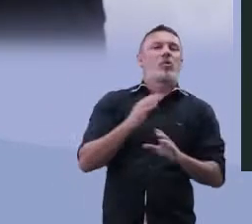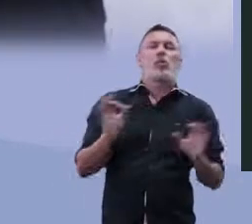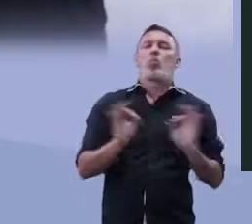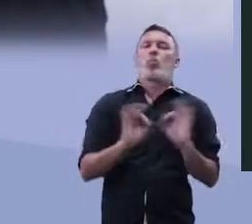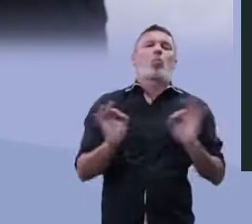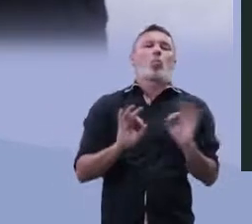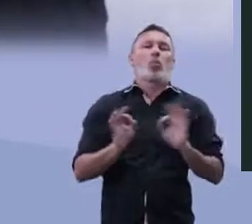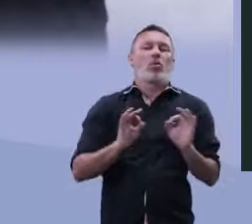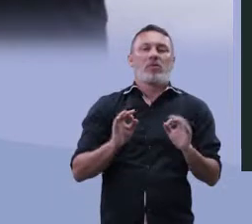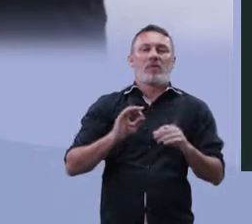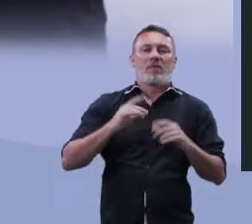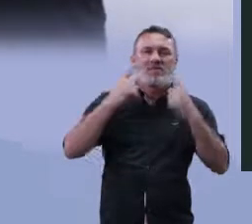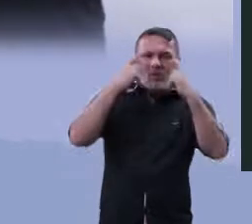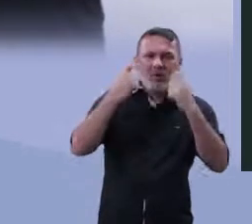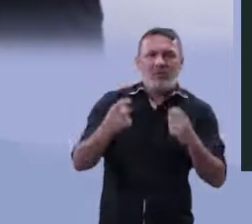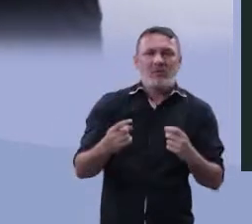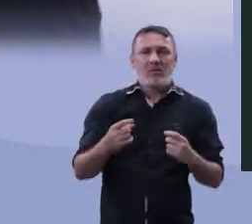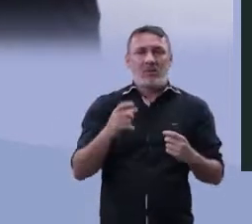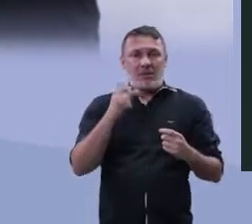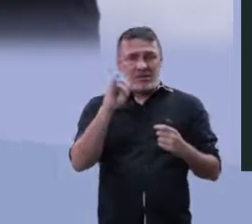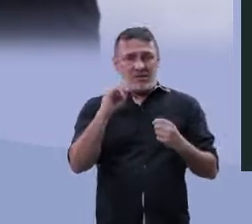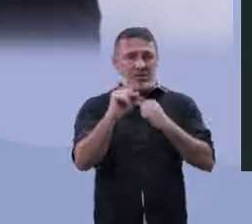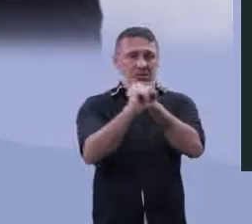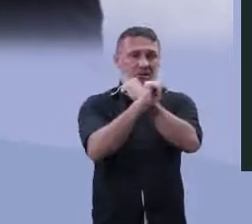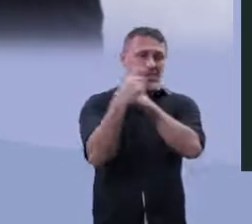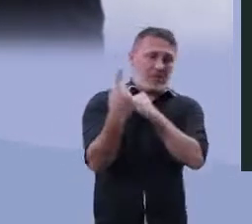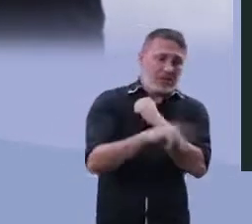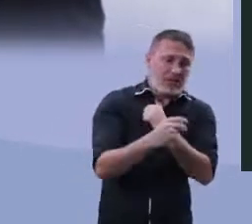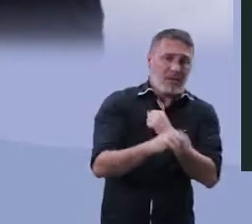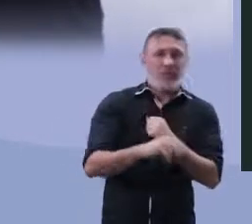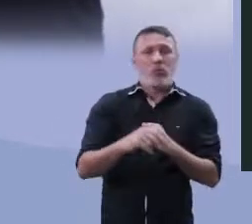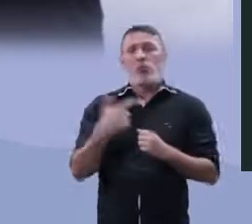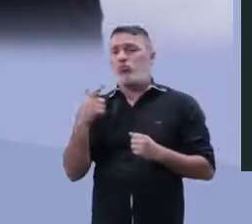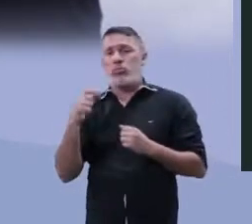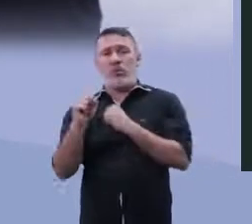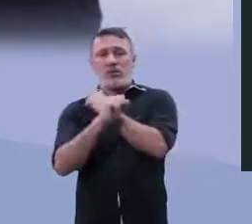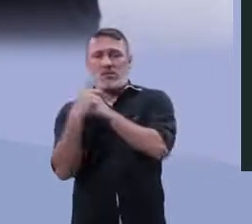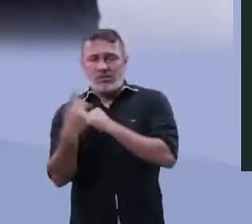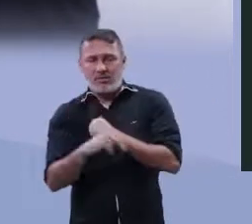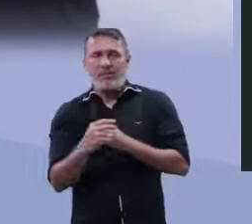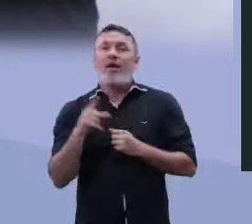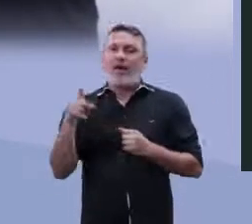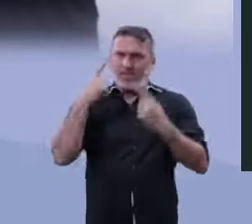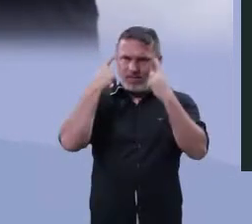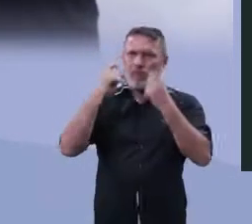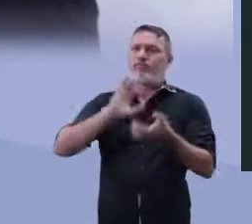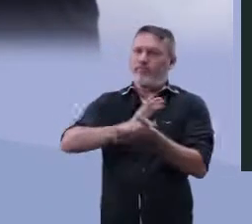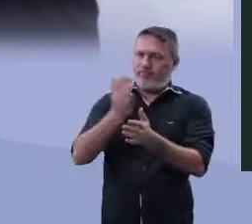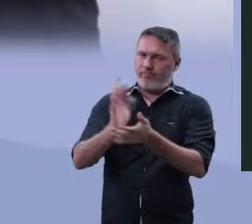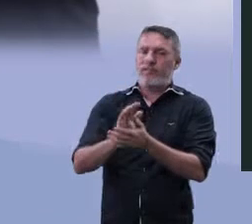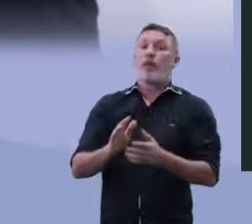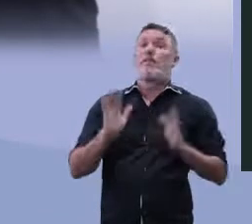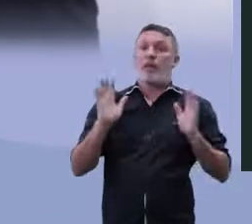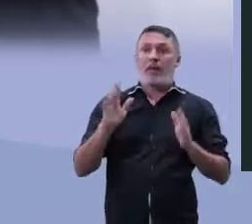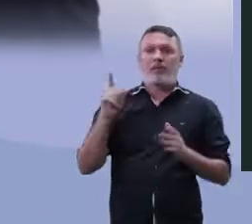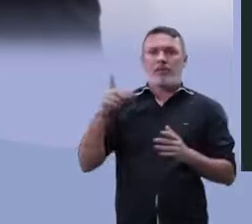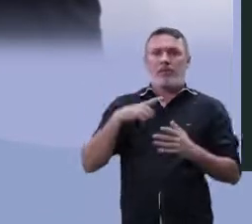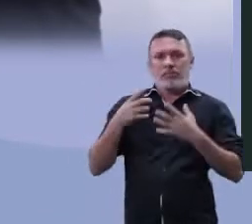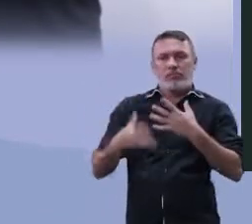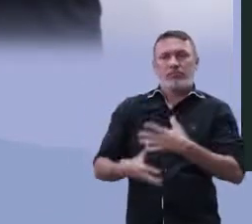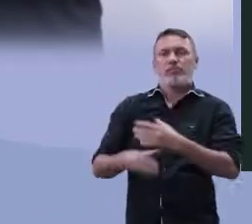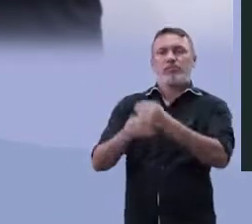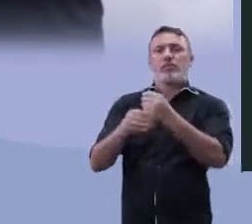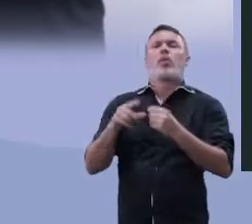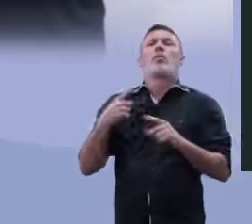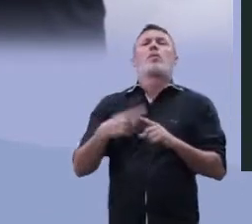eram submetidos, né, tanto escravizados ou não escravizados, mas é uma situação de violência. Então ele se atém às